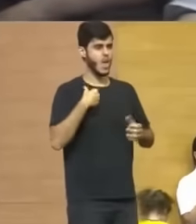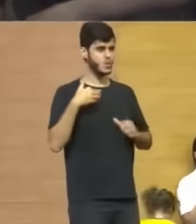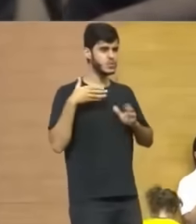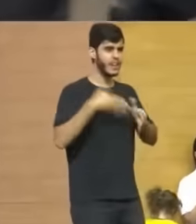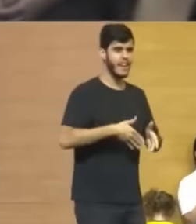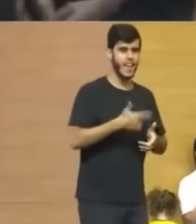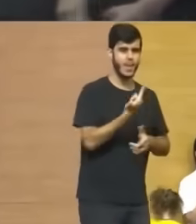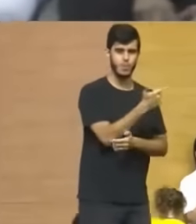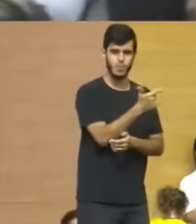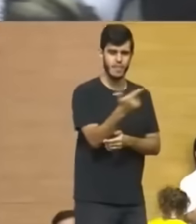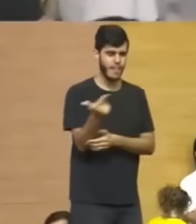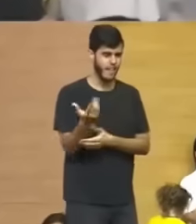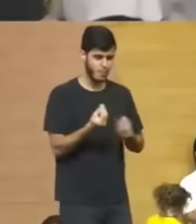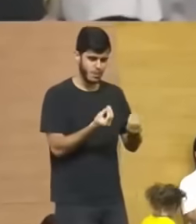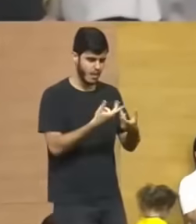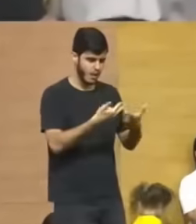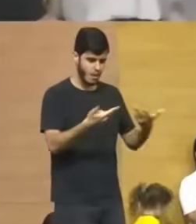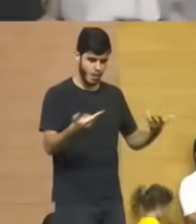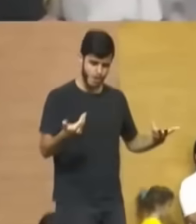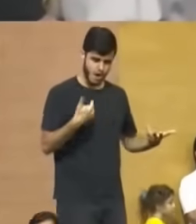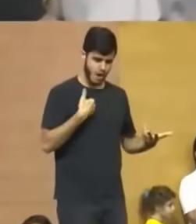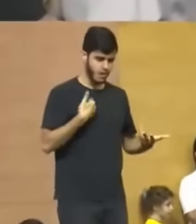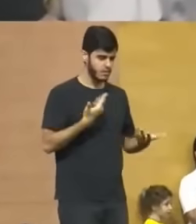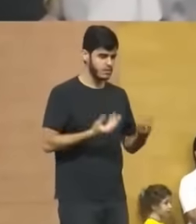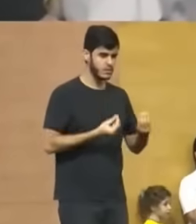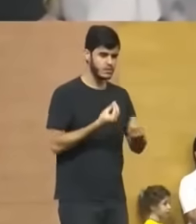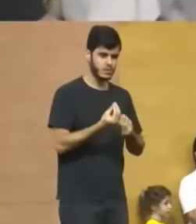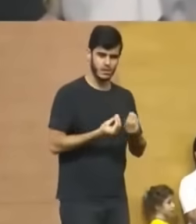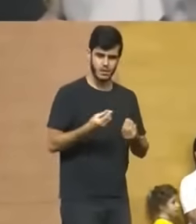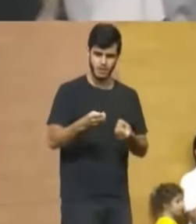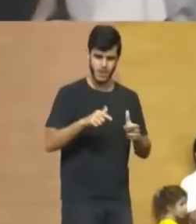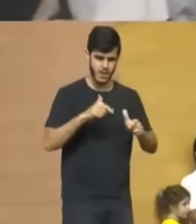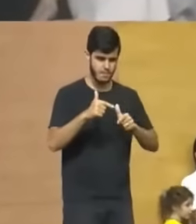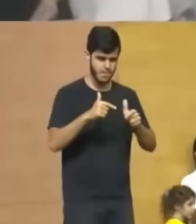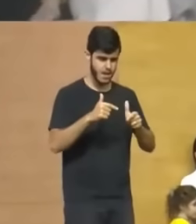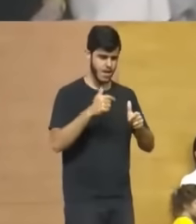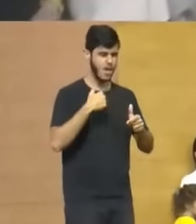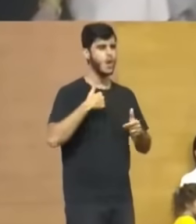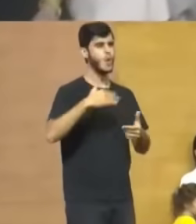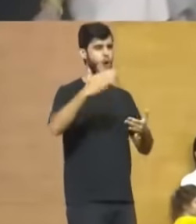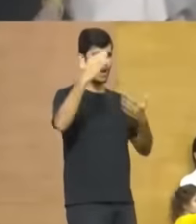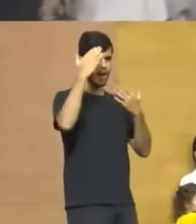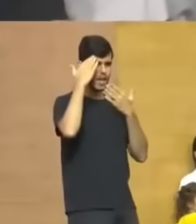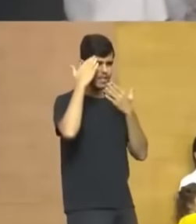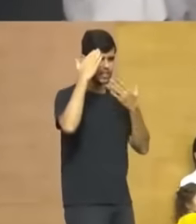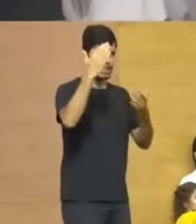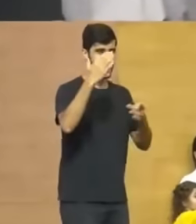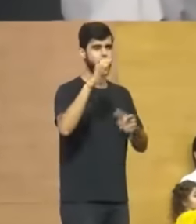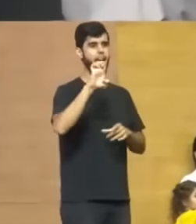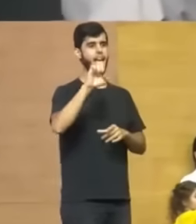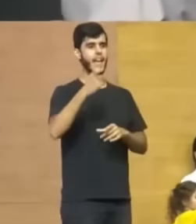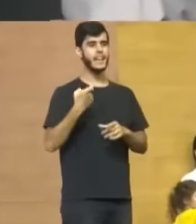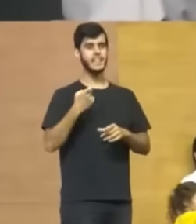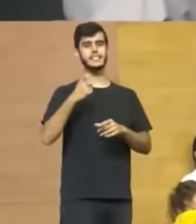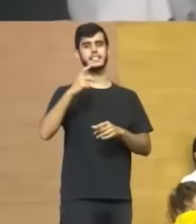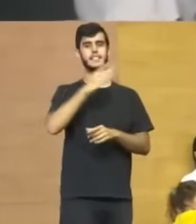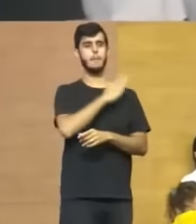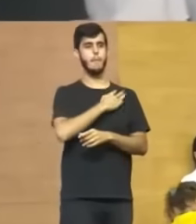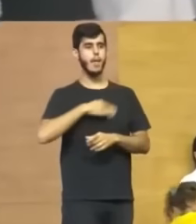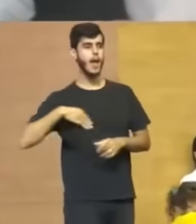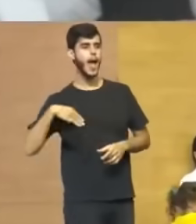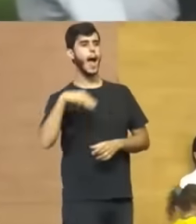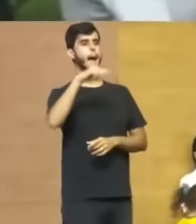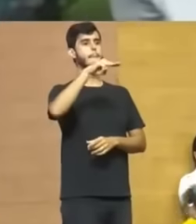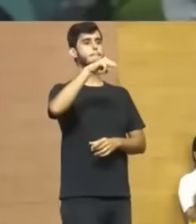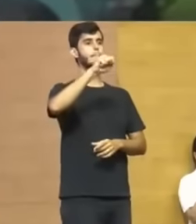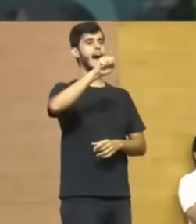coisa para dar continuidade. Quando eu cheguei, eu agradeço aqui a nossa ex-primeira-dama, Marcela Temer,